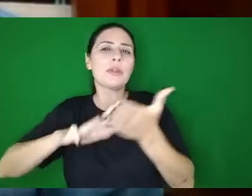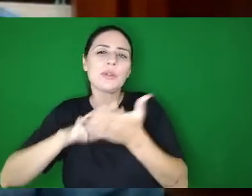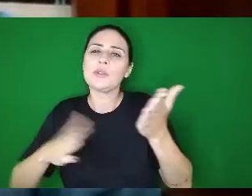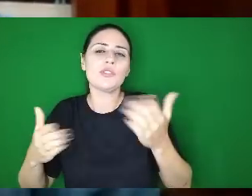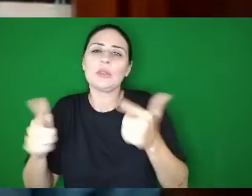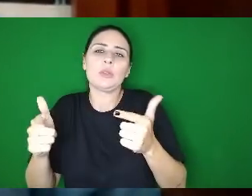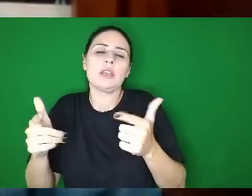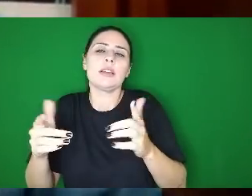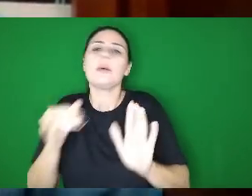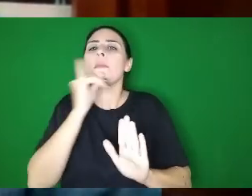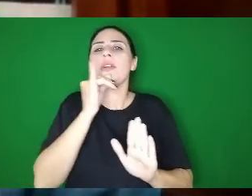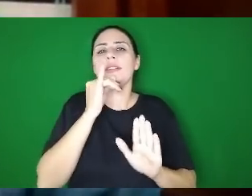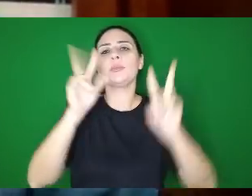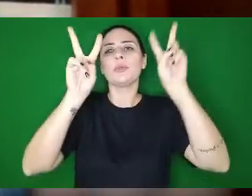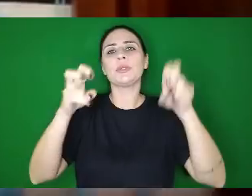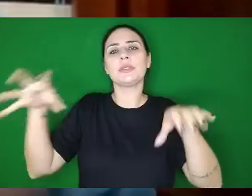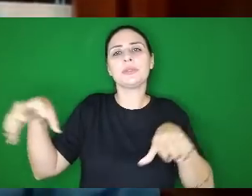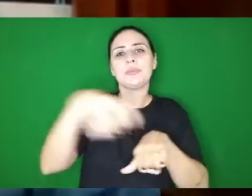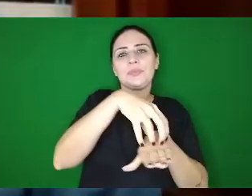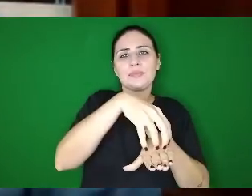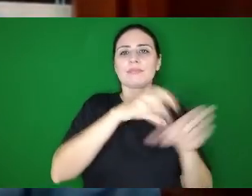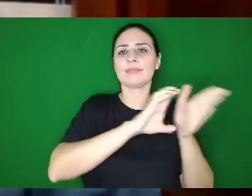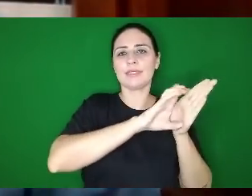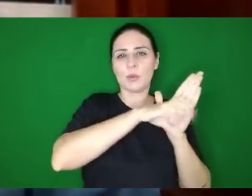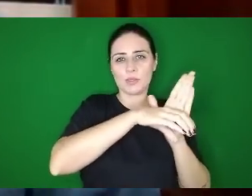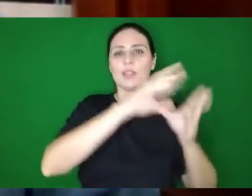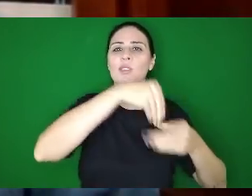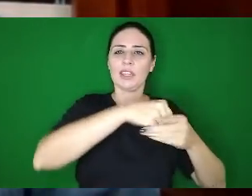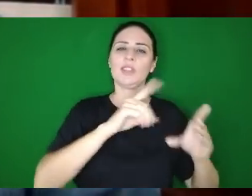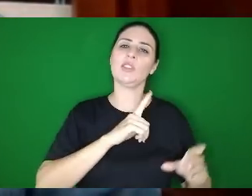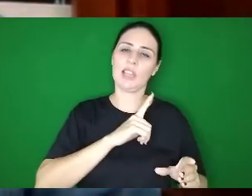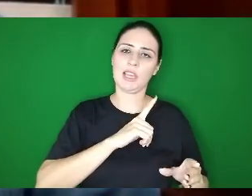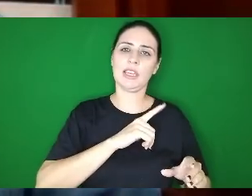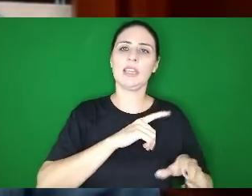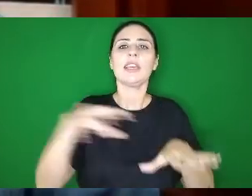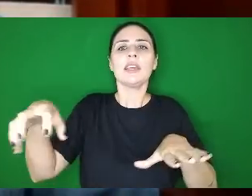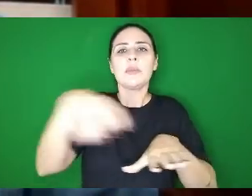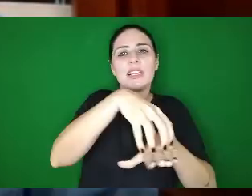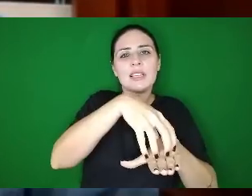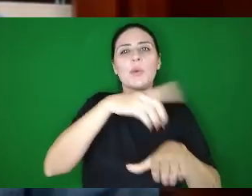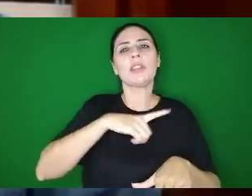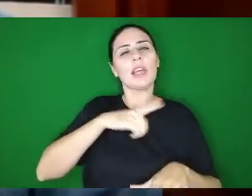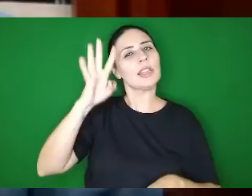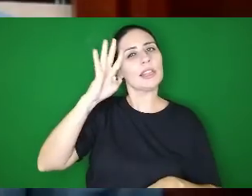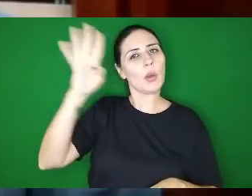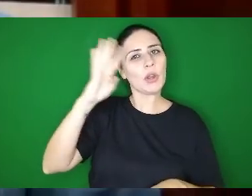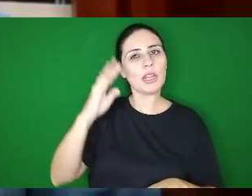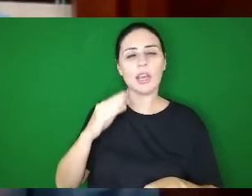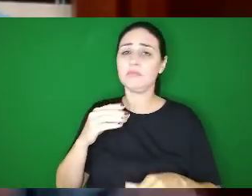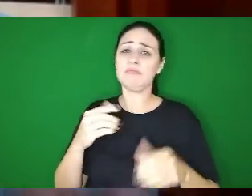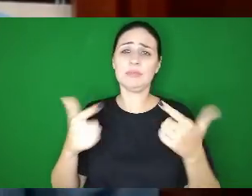pegar migração, que é um conceito que está lá. Migração está dentro de uma linha teórica ou outra? Não, migração é